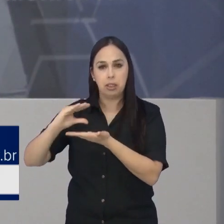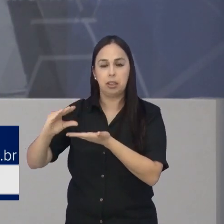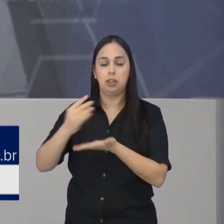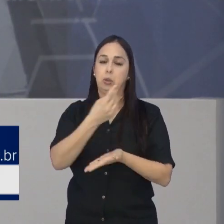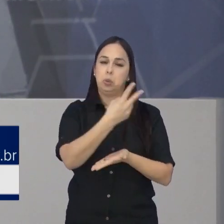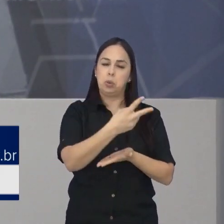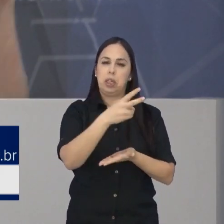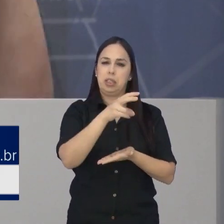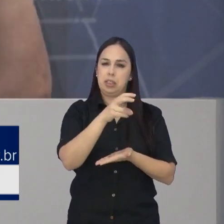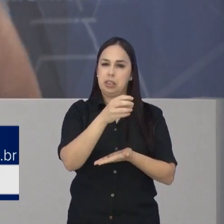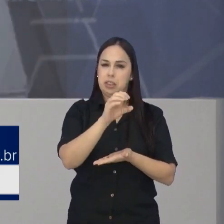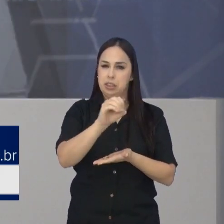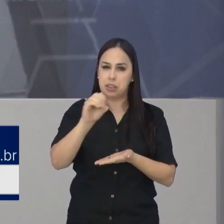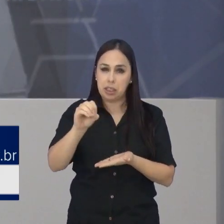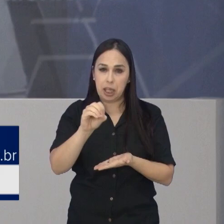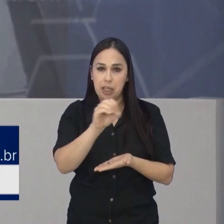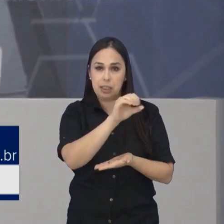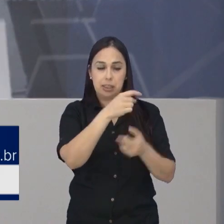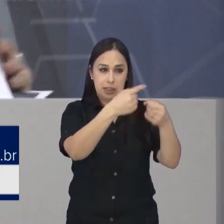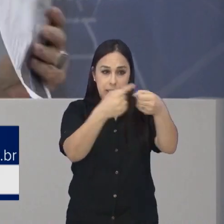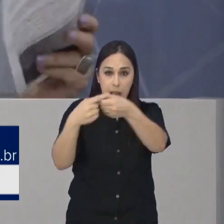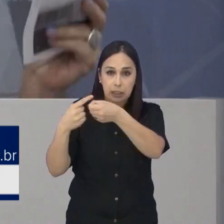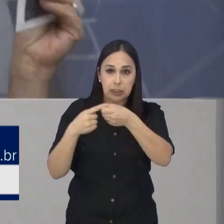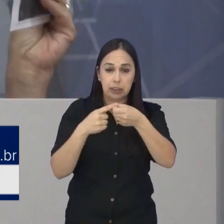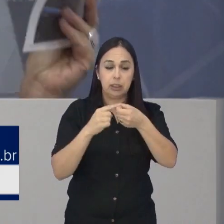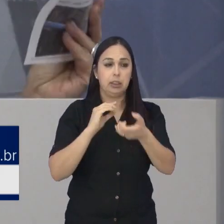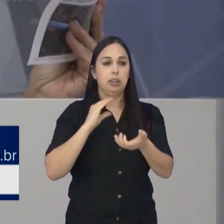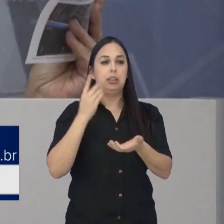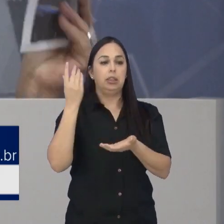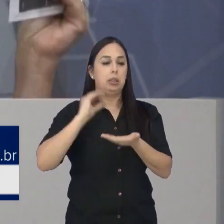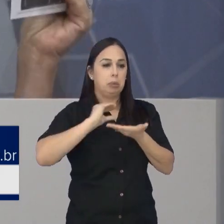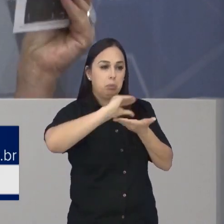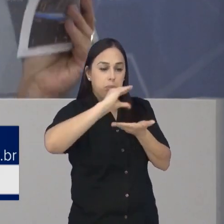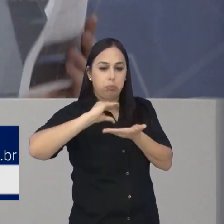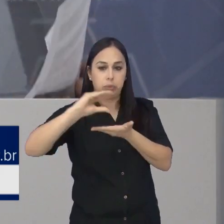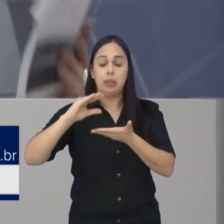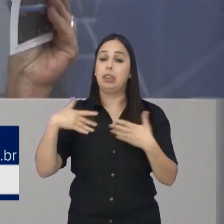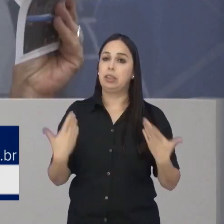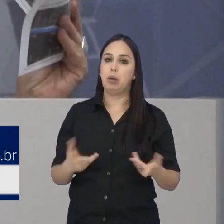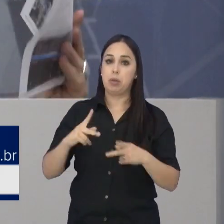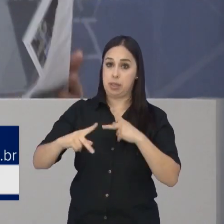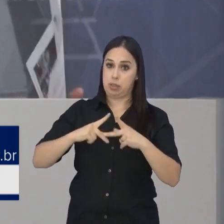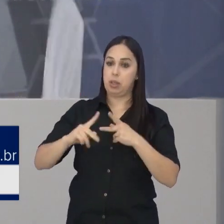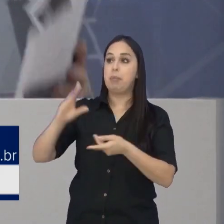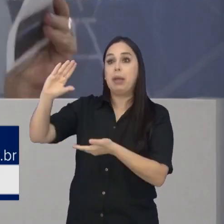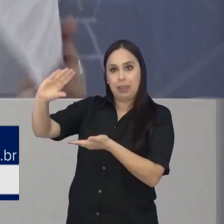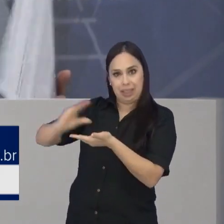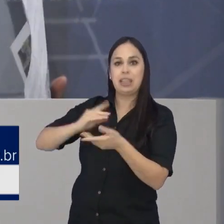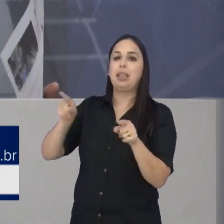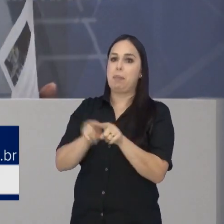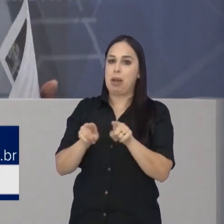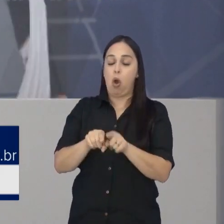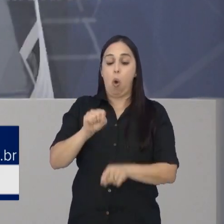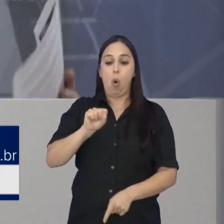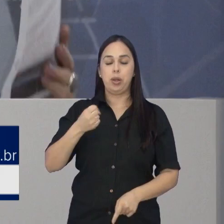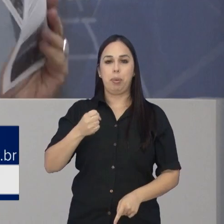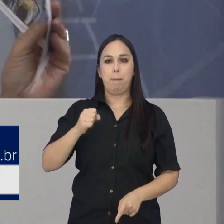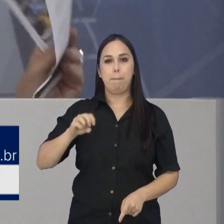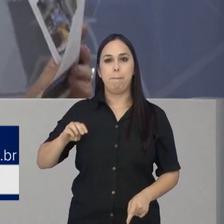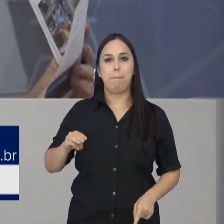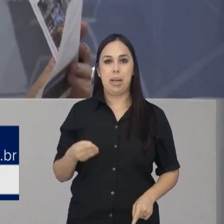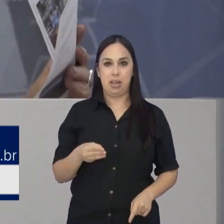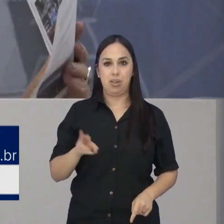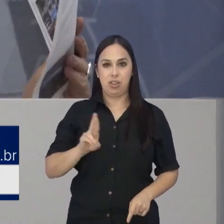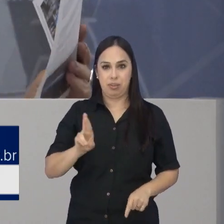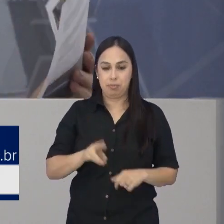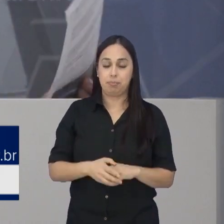cidades que ficam fora, estão recebendo esse montante. São José dos Campos recebeu 8 milhões. Então,